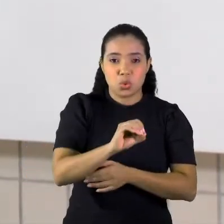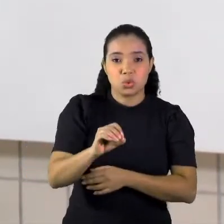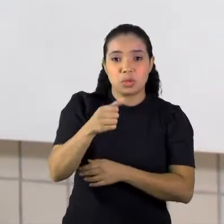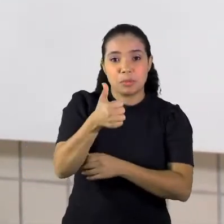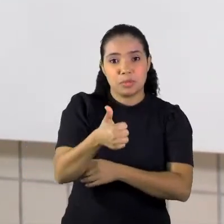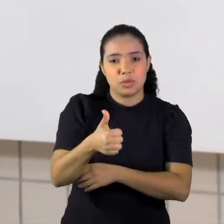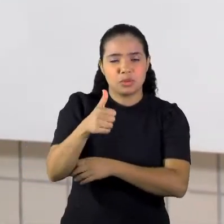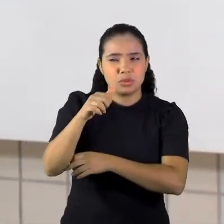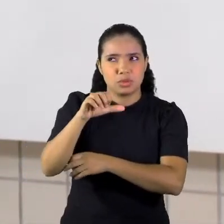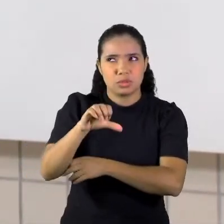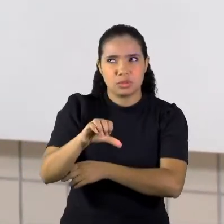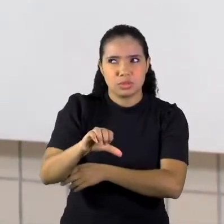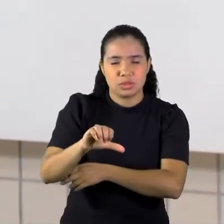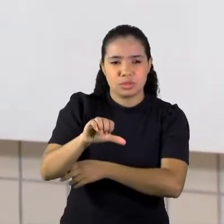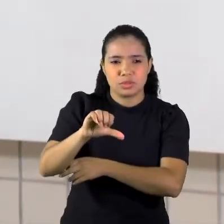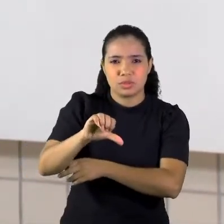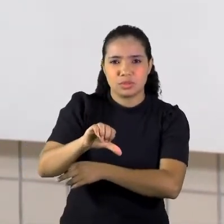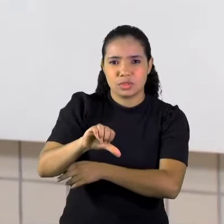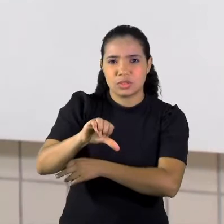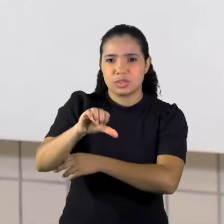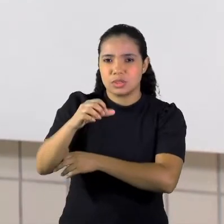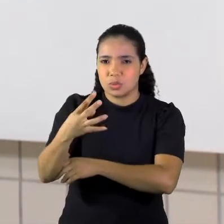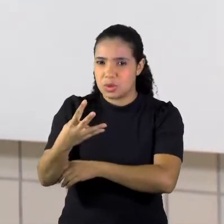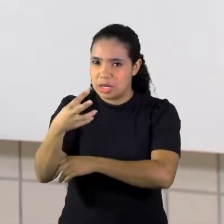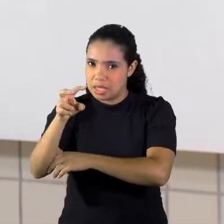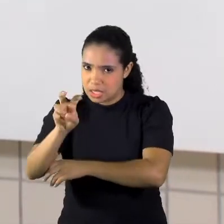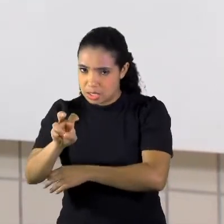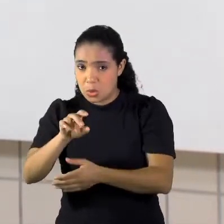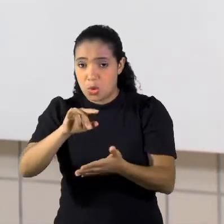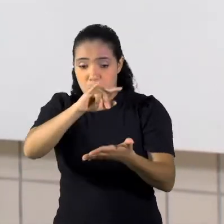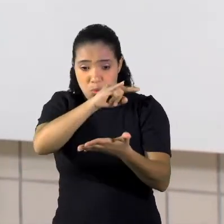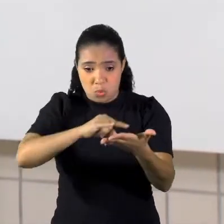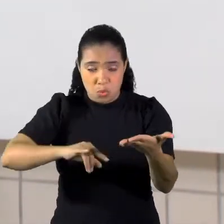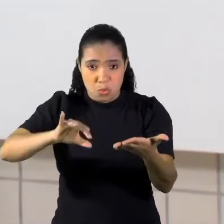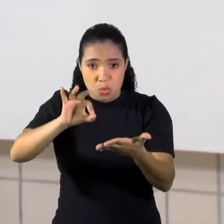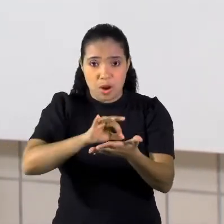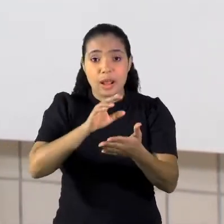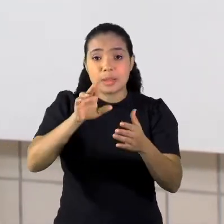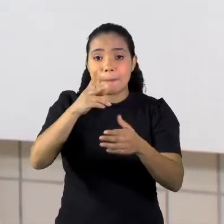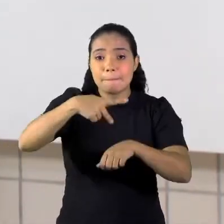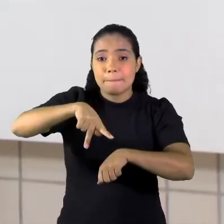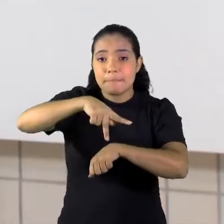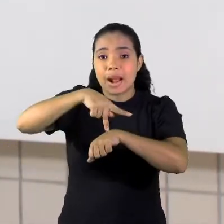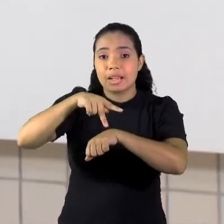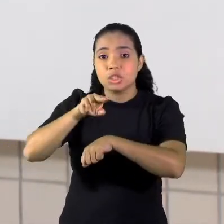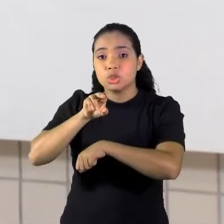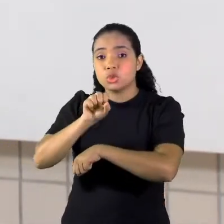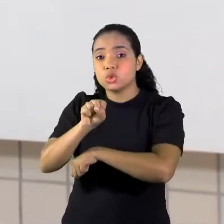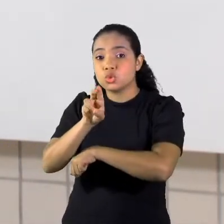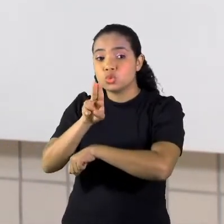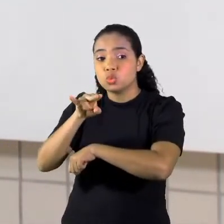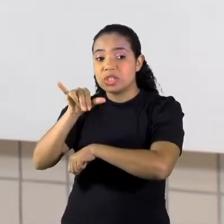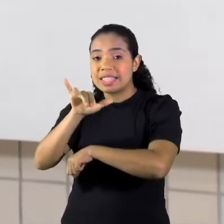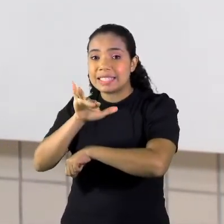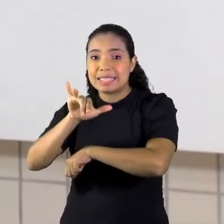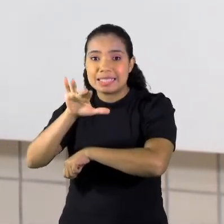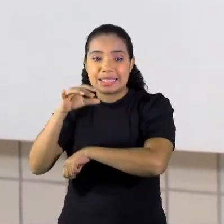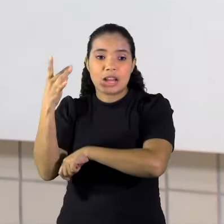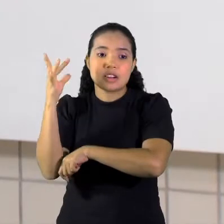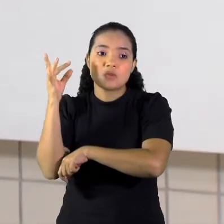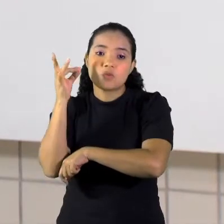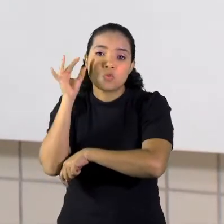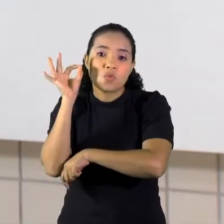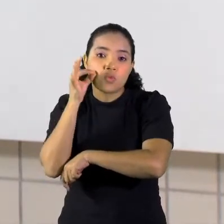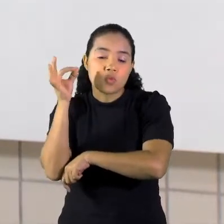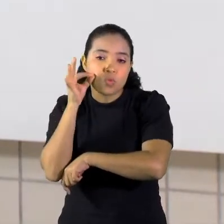a assinatura da chamada Carta das Nações Unidas, lá na Suíça, em Genebra. No começo,